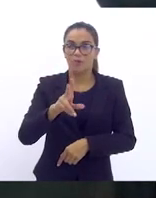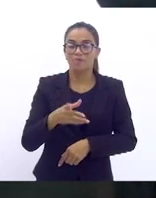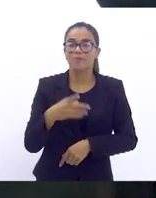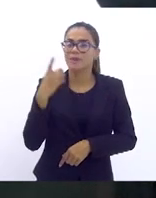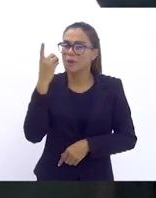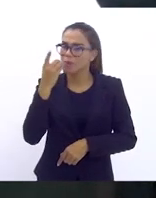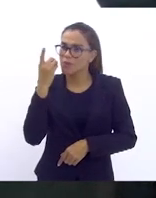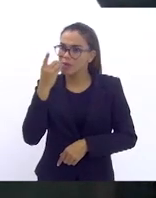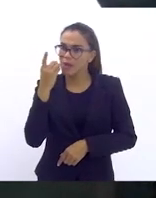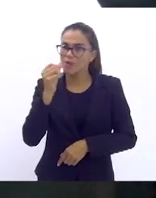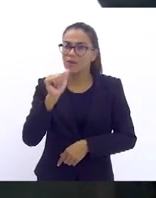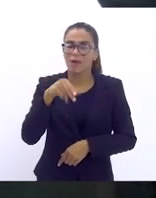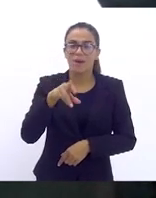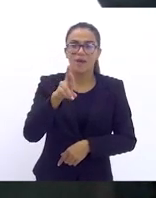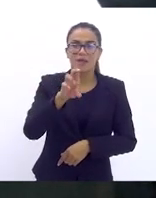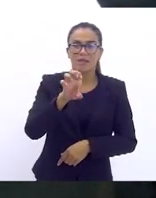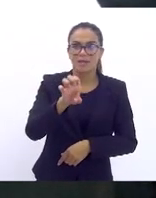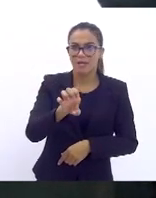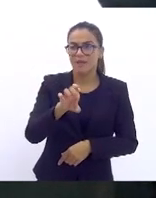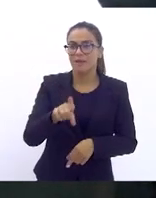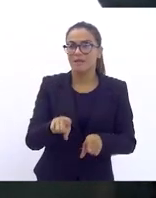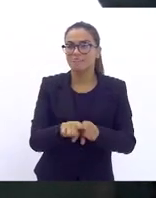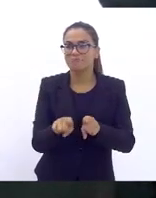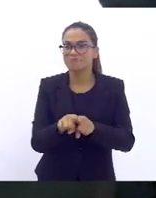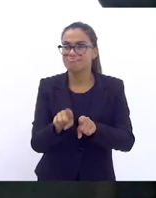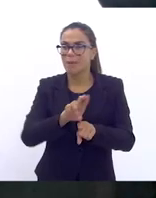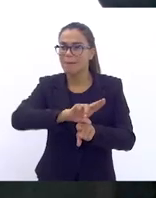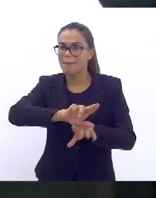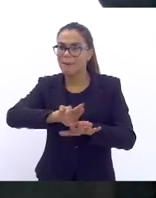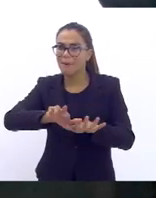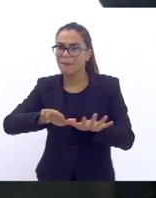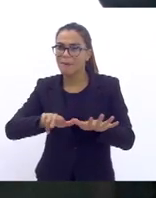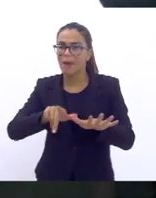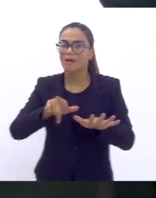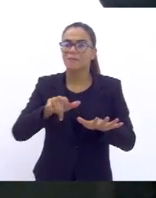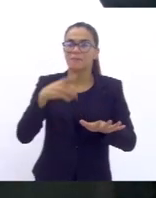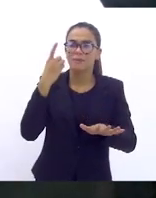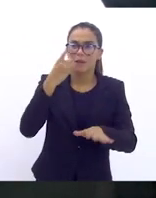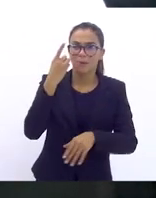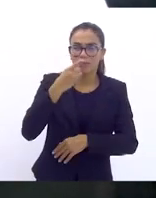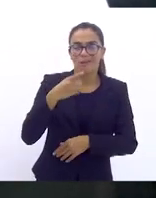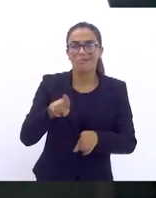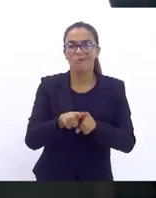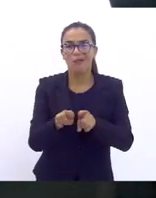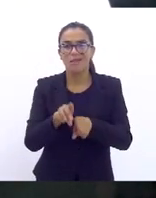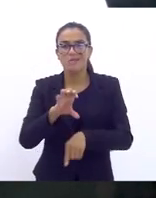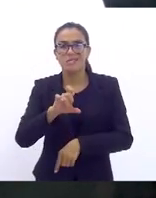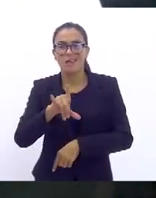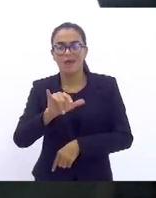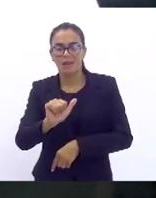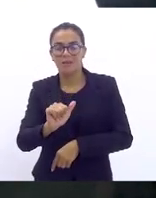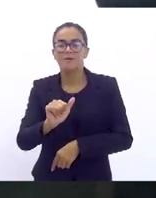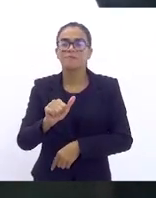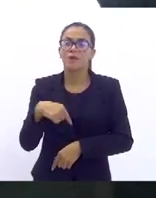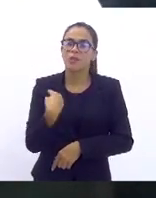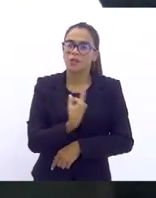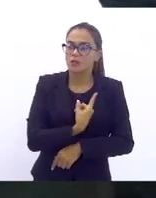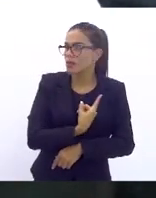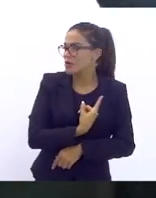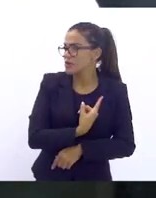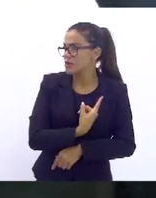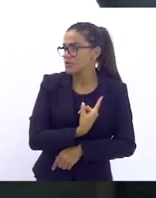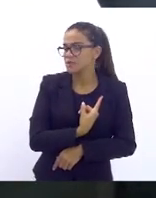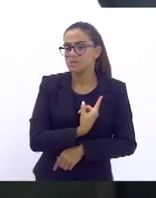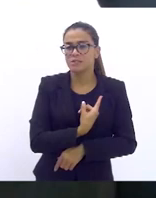deputados à mesa secretário senhores senhora deputada Célia Jordão e todos os presentes bom nós vamos ter